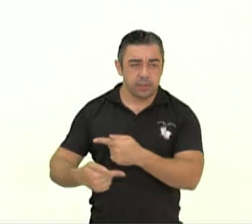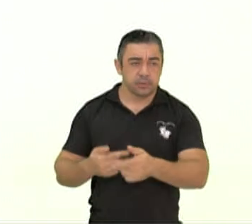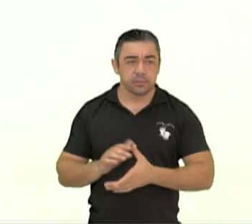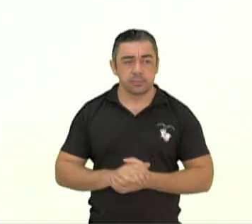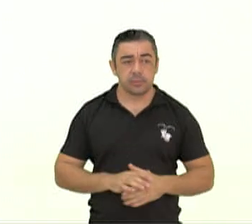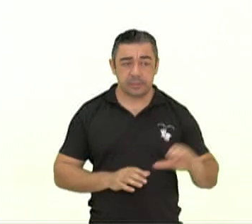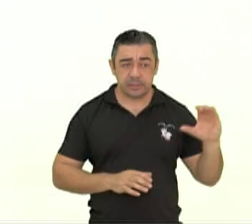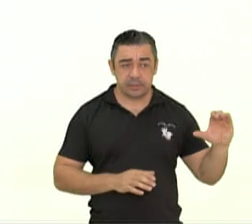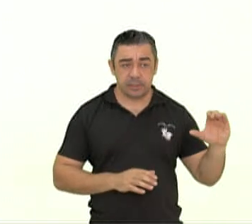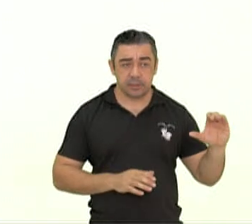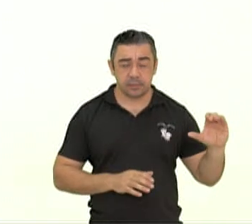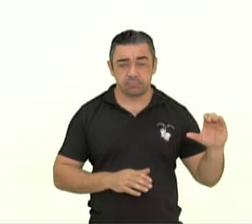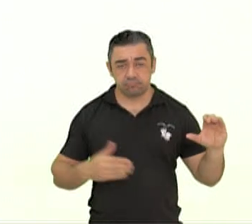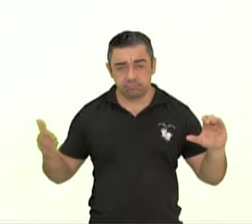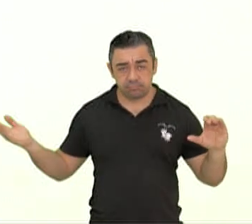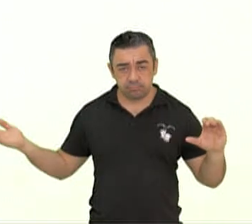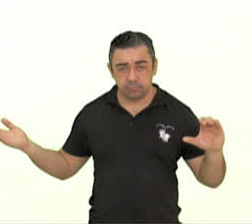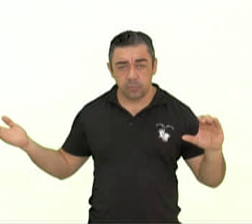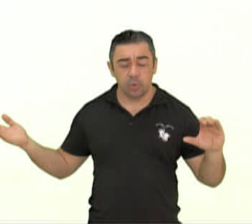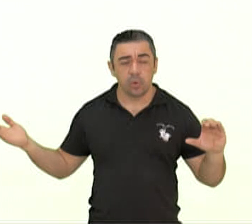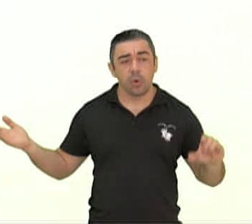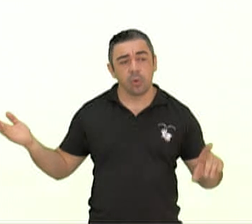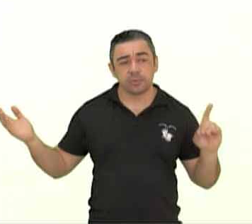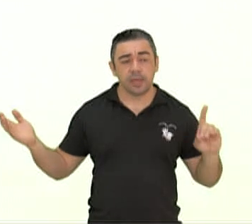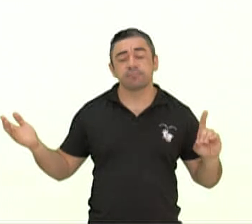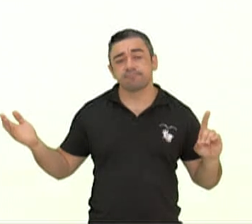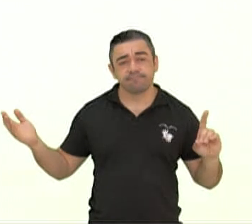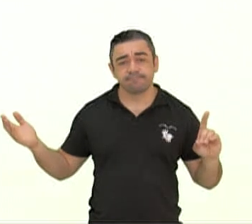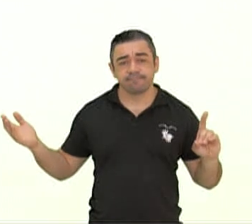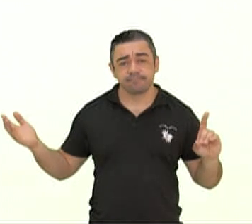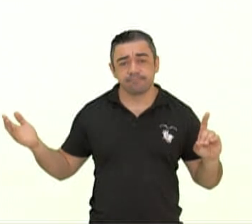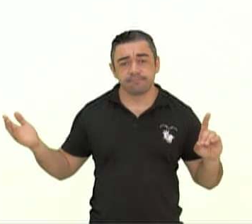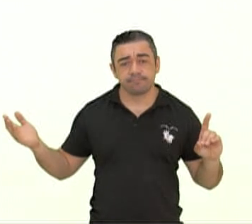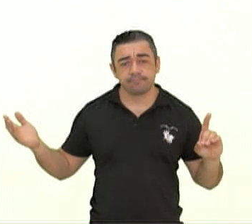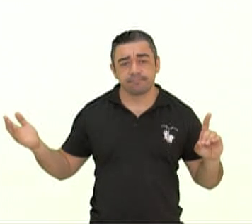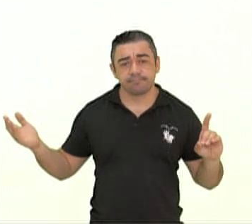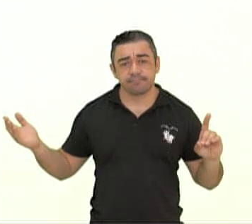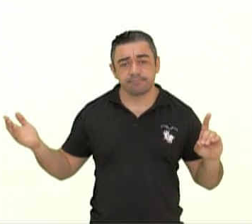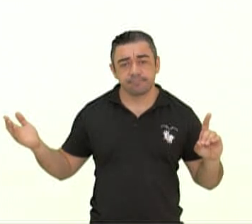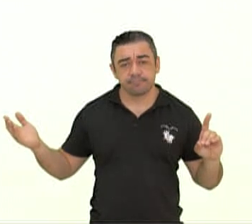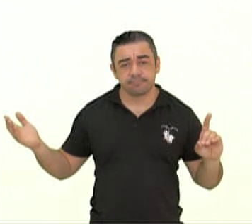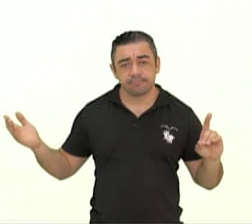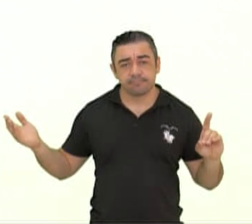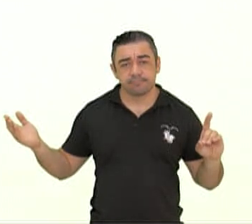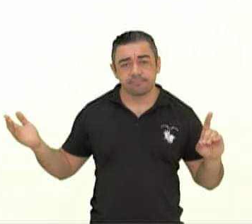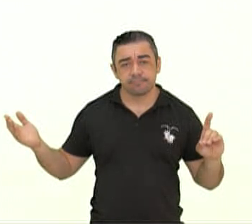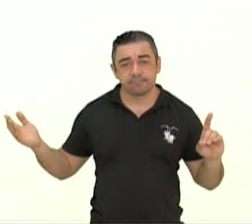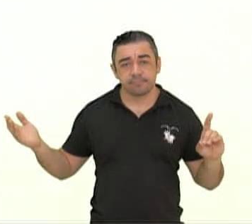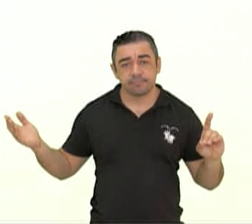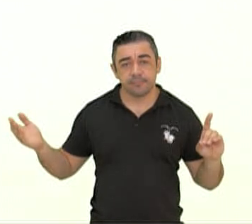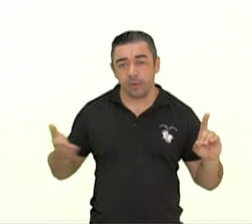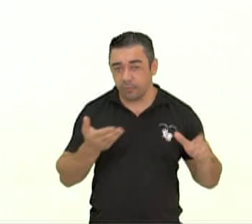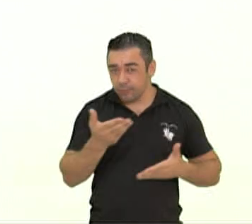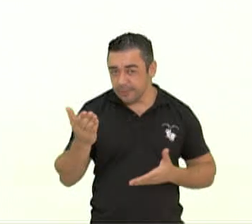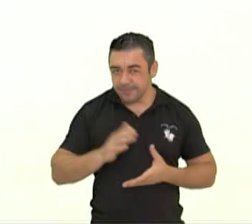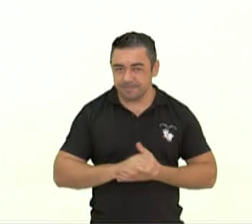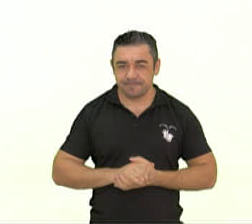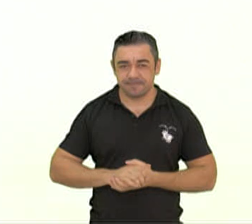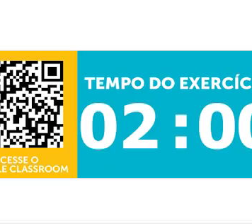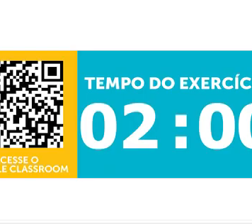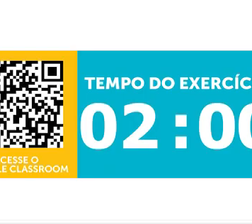se perpetuarão nas gerações seguintes. Ou D, se perpetuarão nas gerações seguintes, com vocês lá.